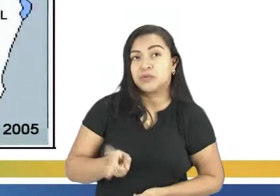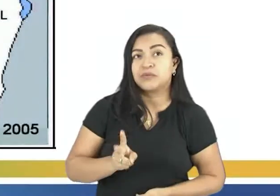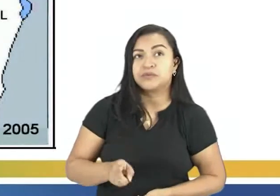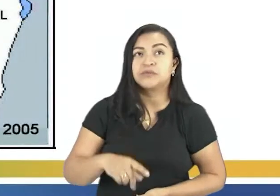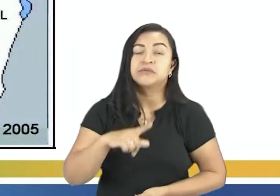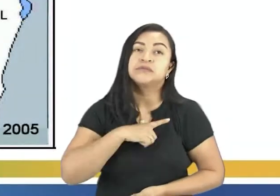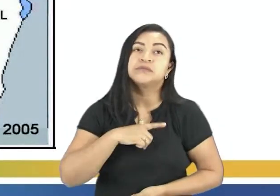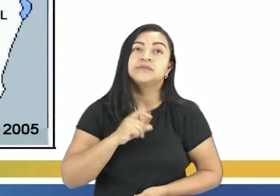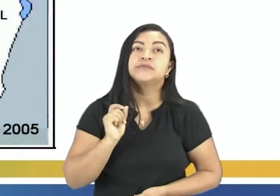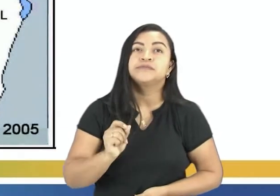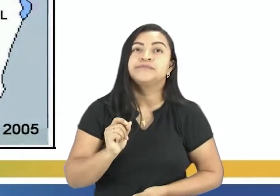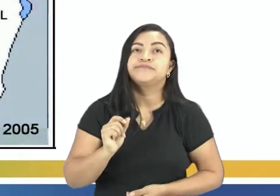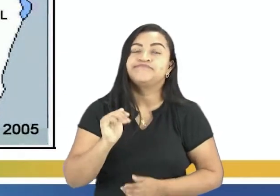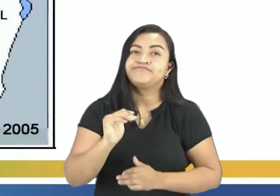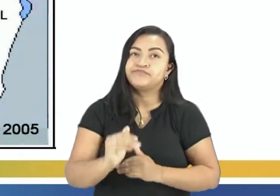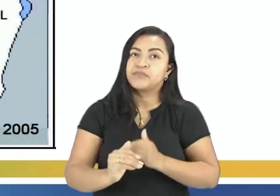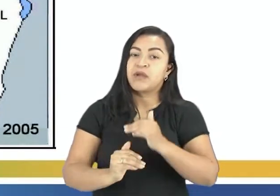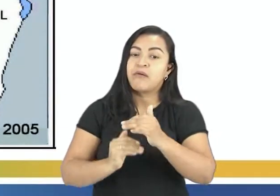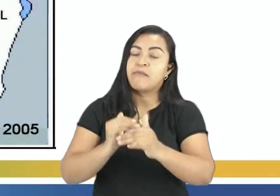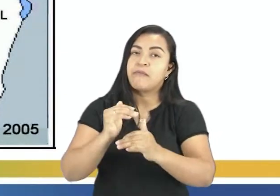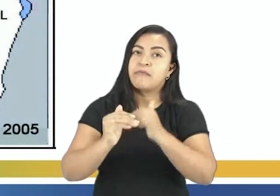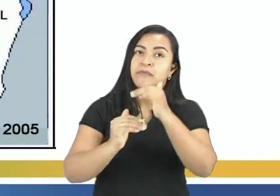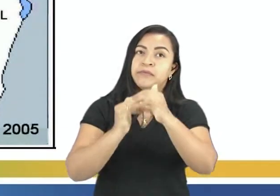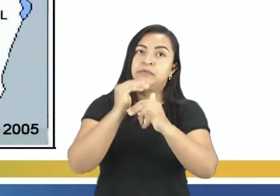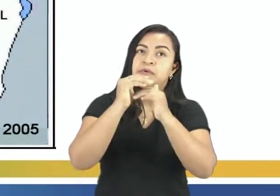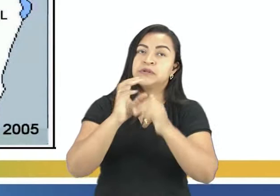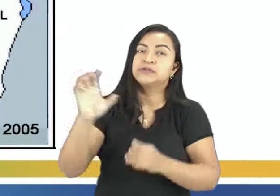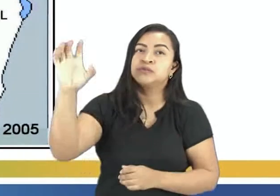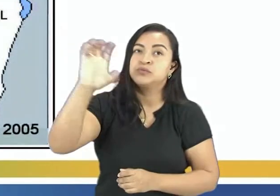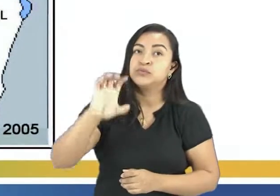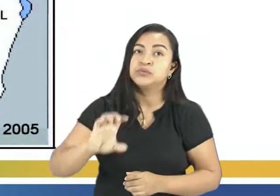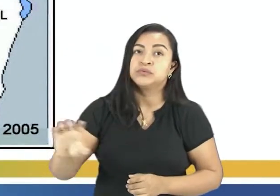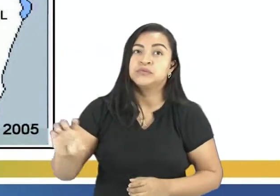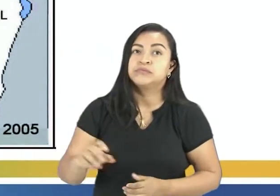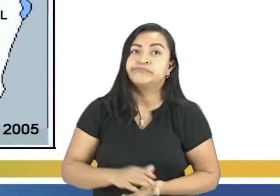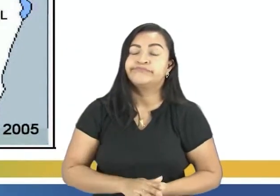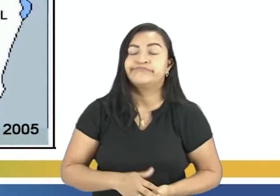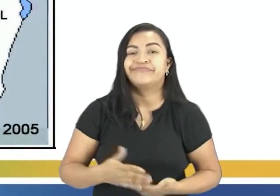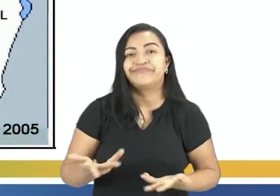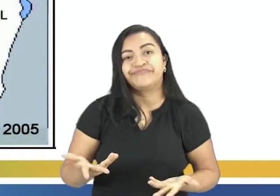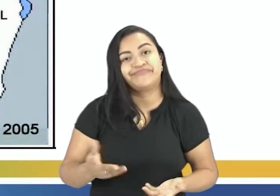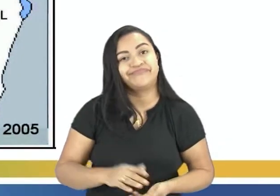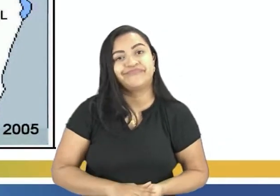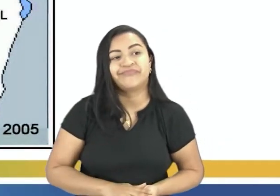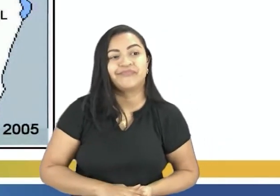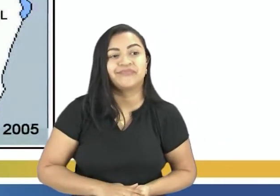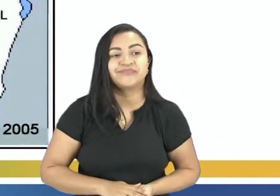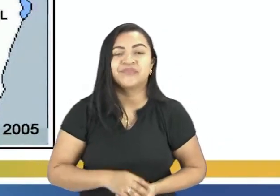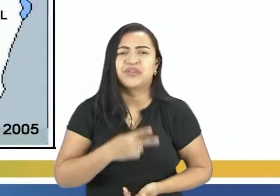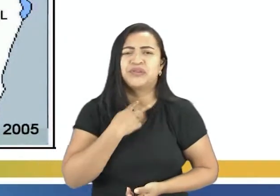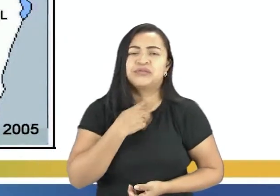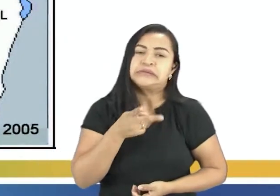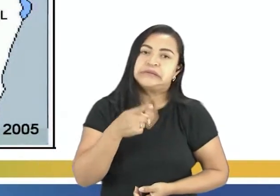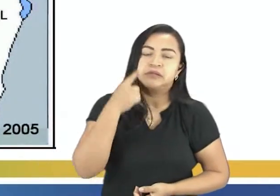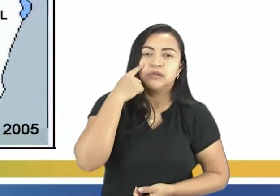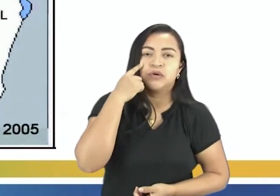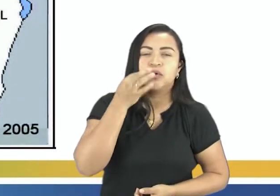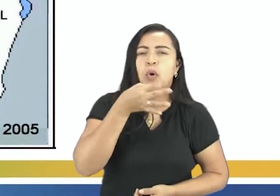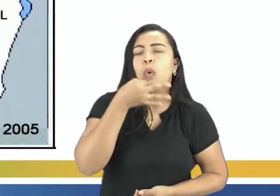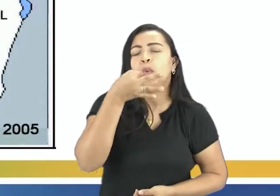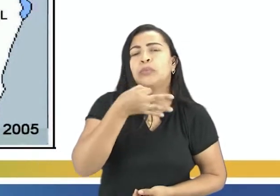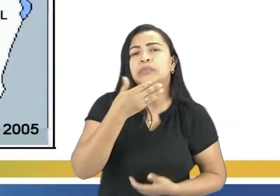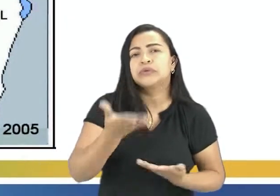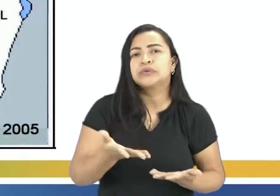nós temos a progressão do território. Galera, isso para mim chega a ser um absurdo, não sei na visão de vocês em casa, mas chega a ser um